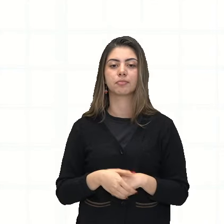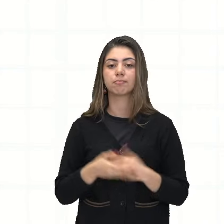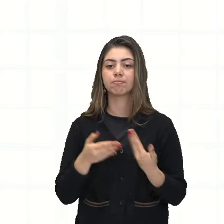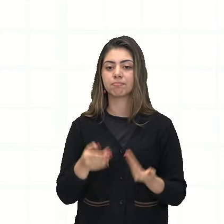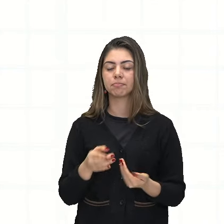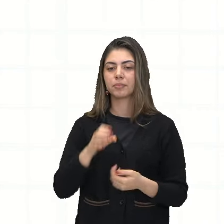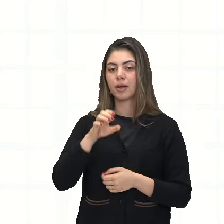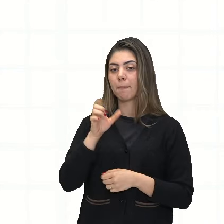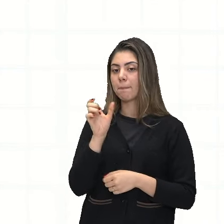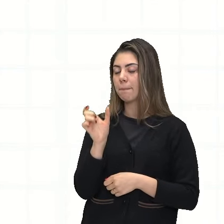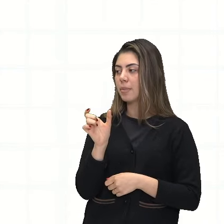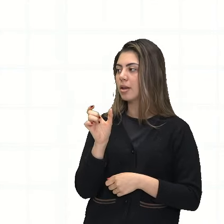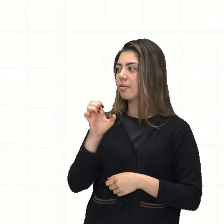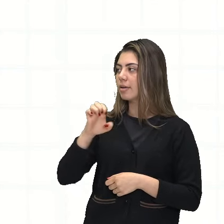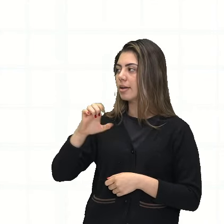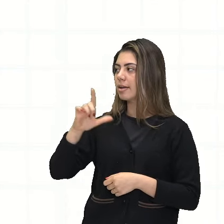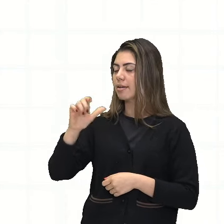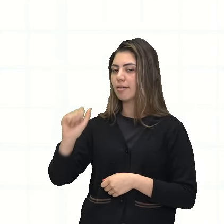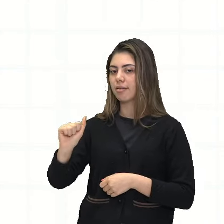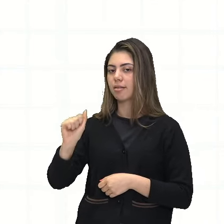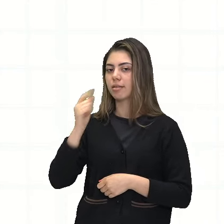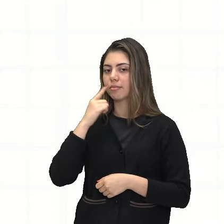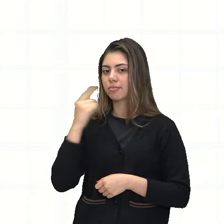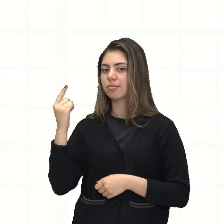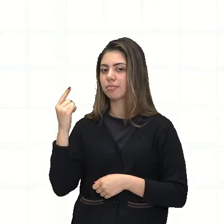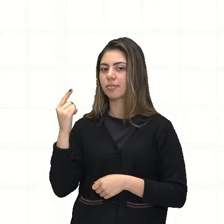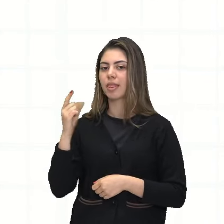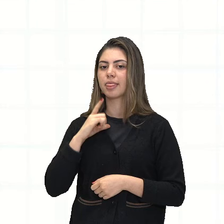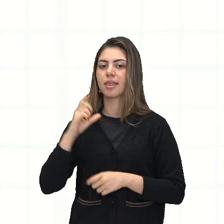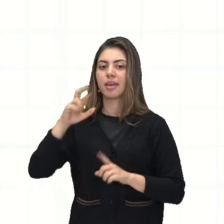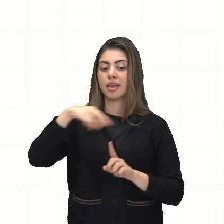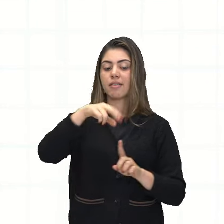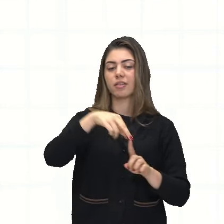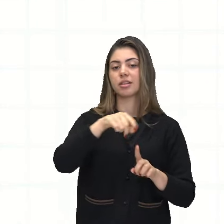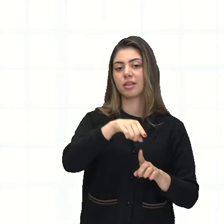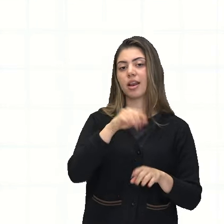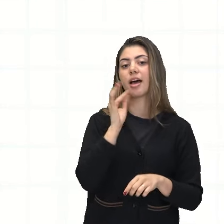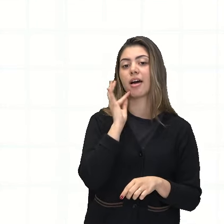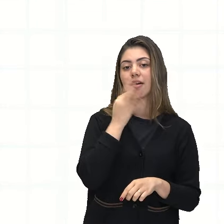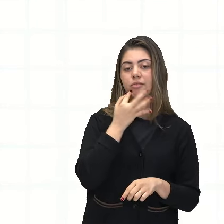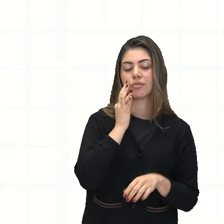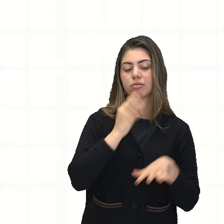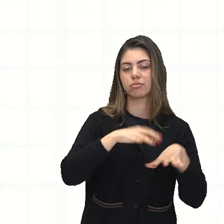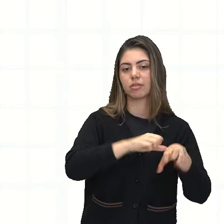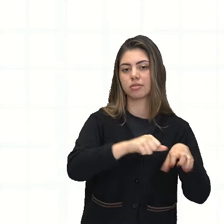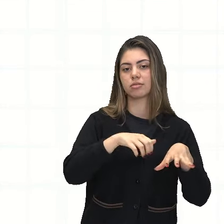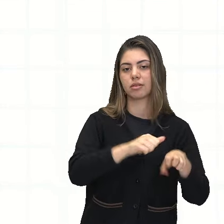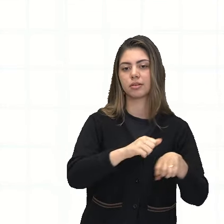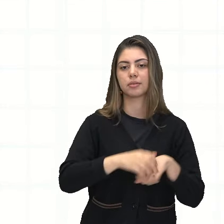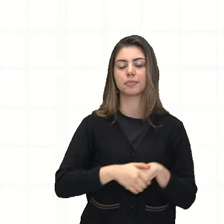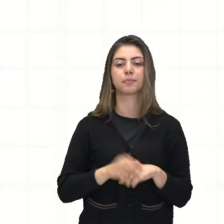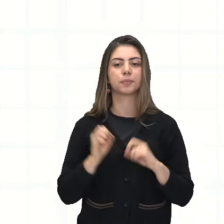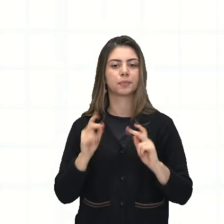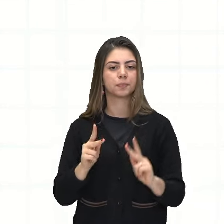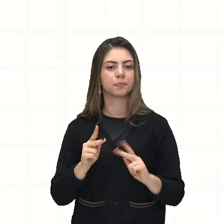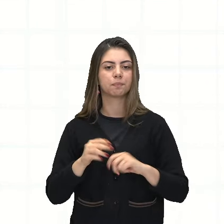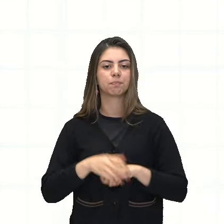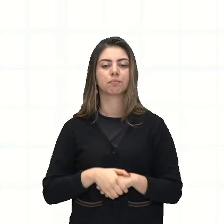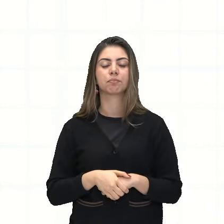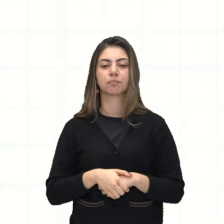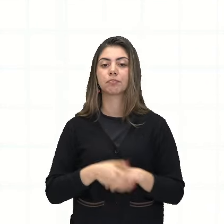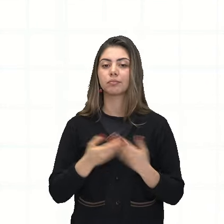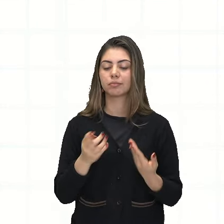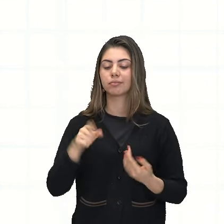Ela, olha, se referindo à fruta, ao açaí, né? Ok, então,